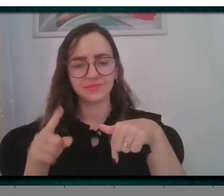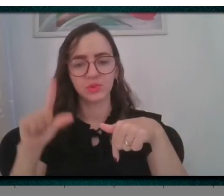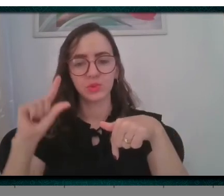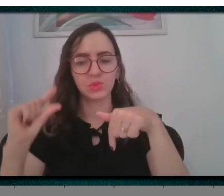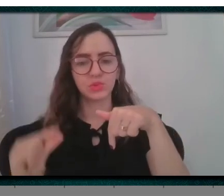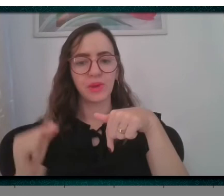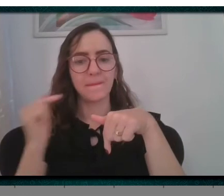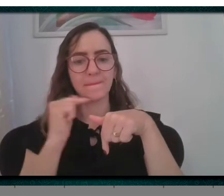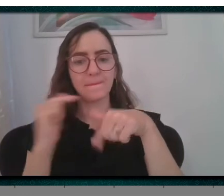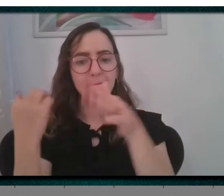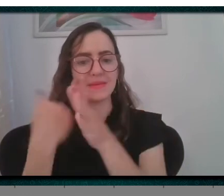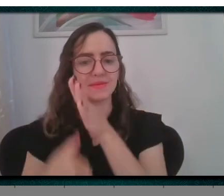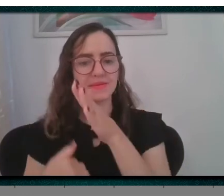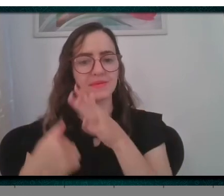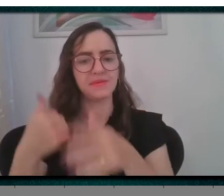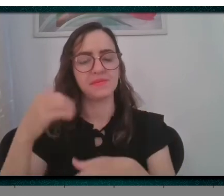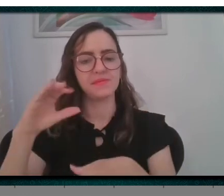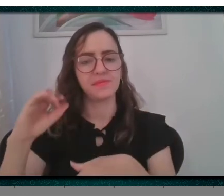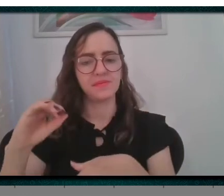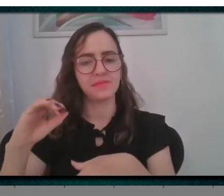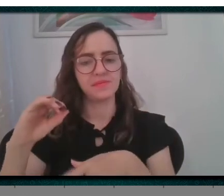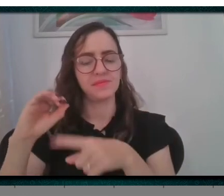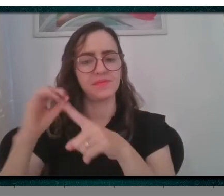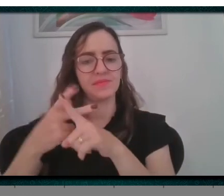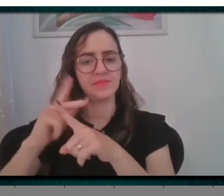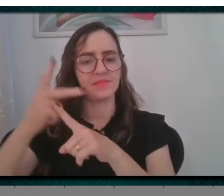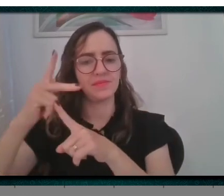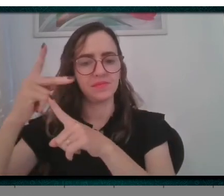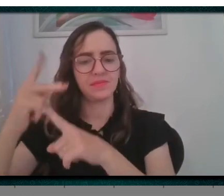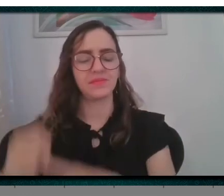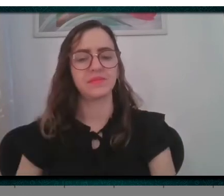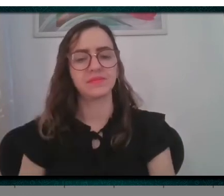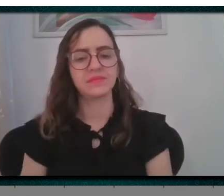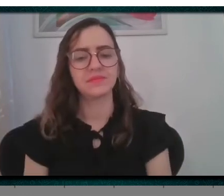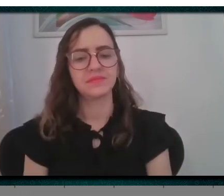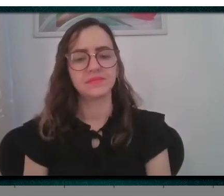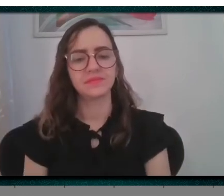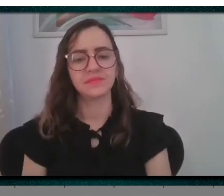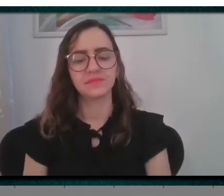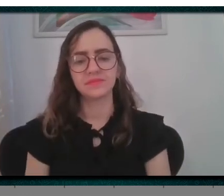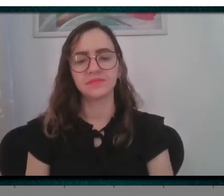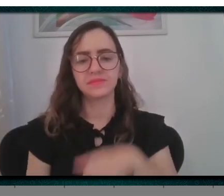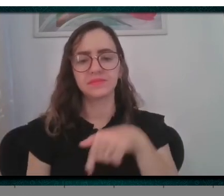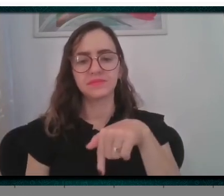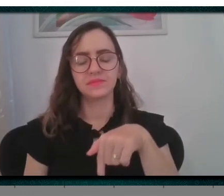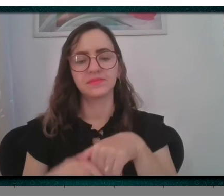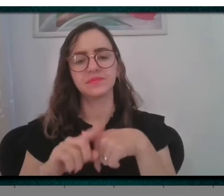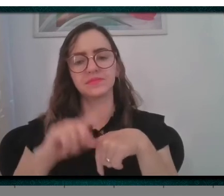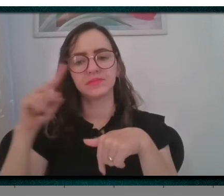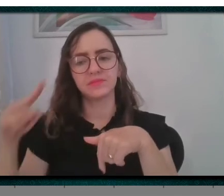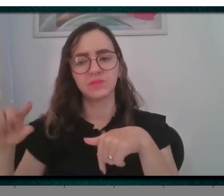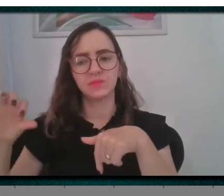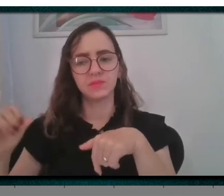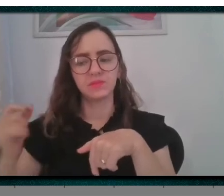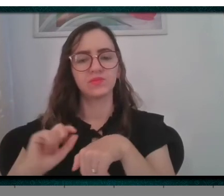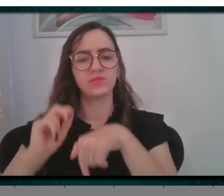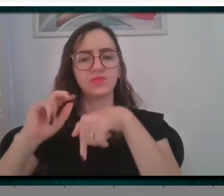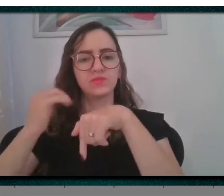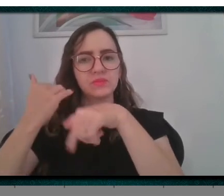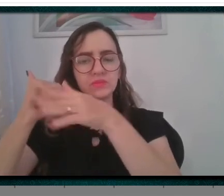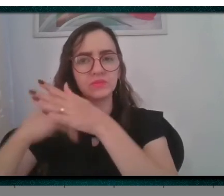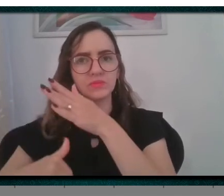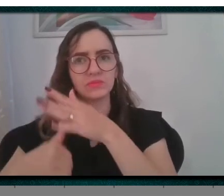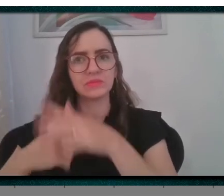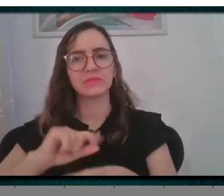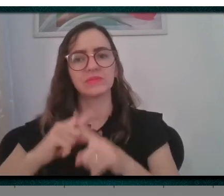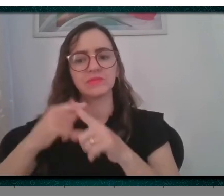acidez 100 vezes. Tá? Essa é uma relação também importante. Para fechar desse potencial hidrogeniônico, a gente